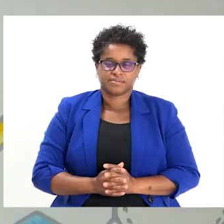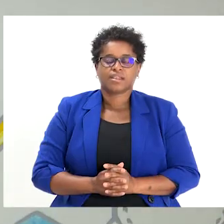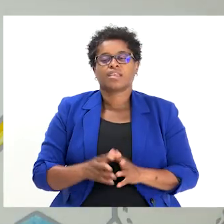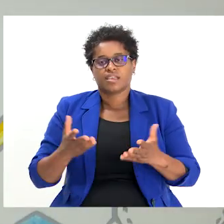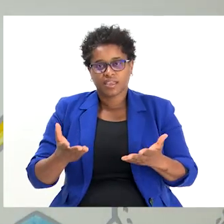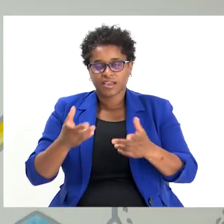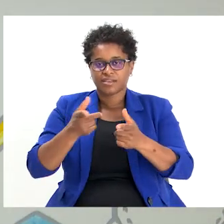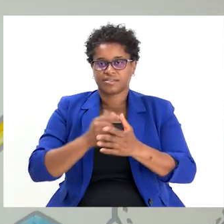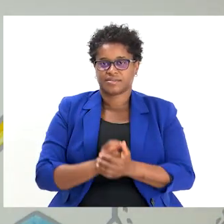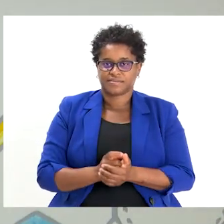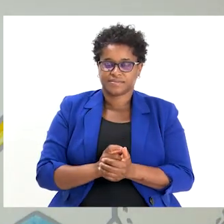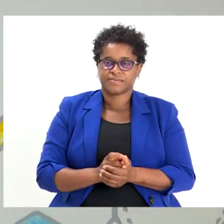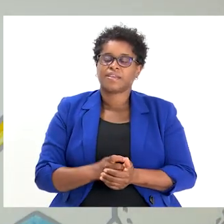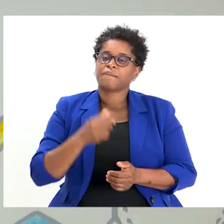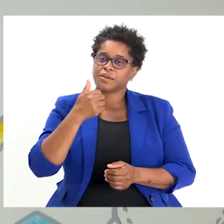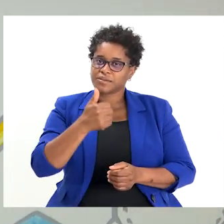É a